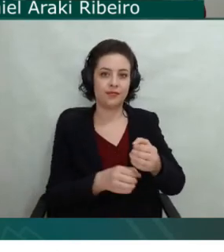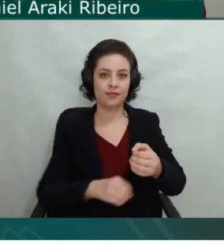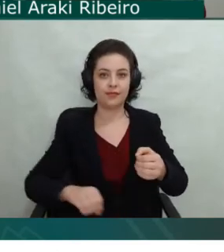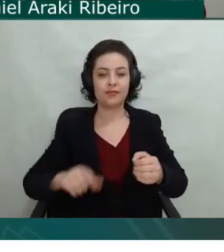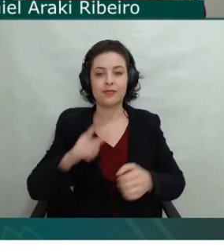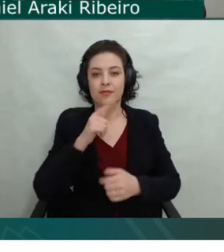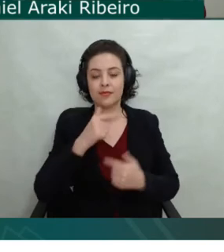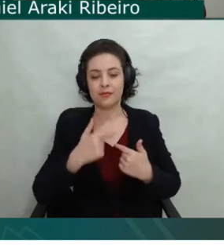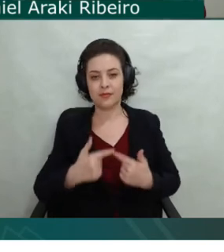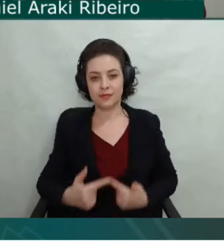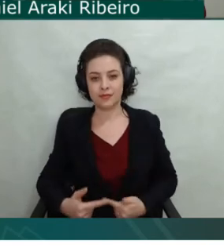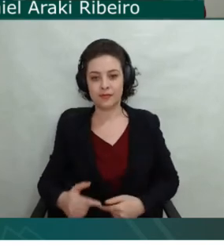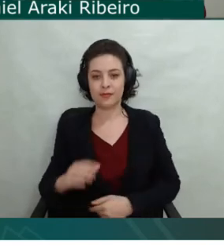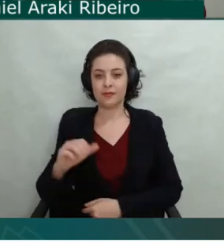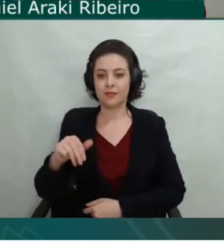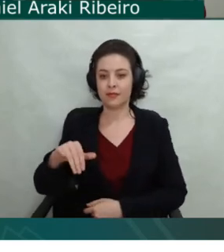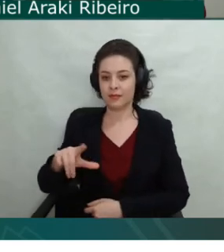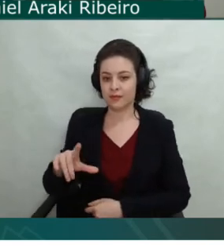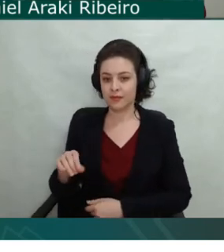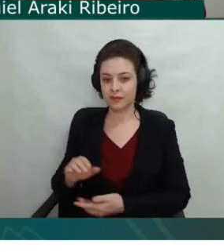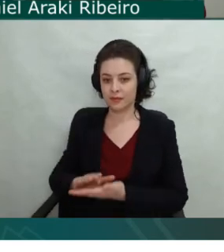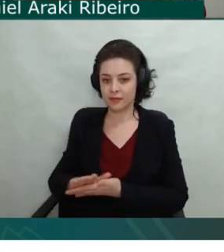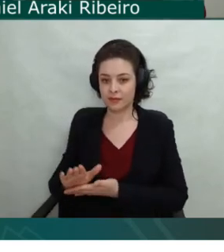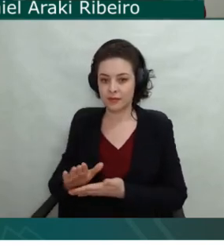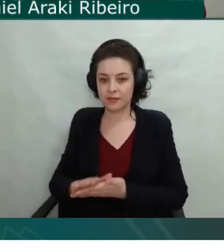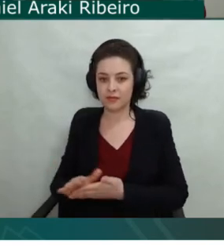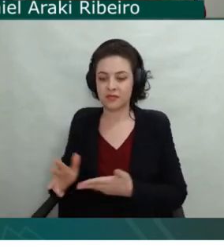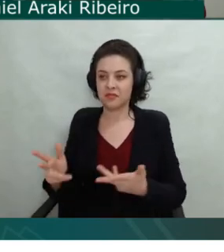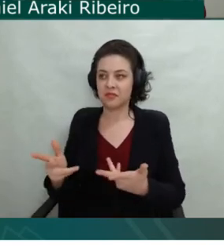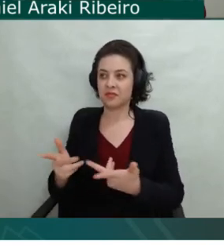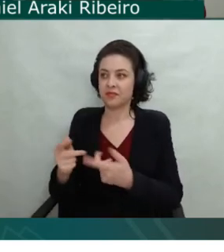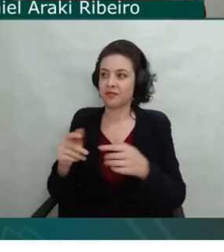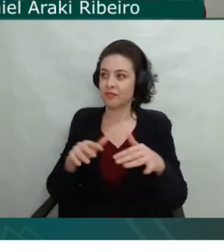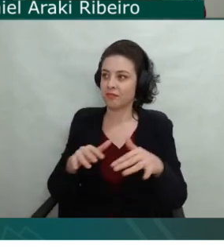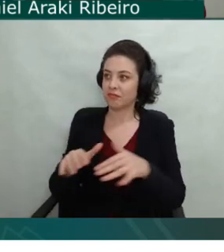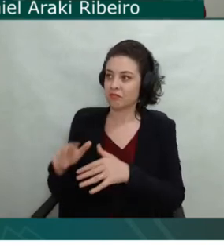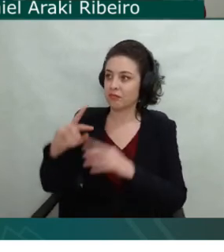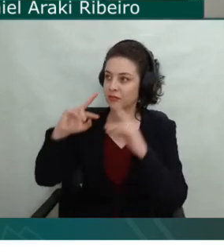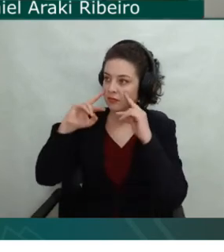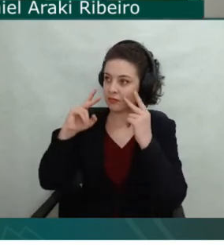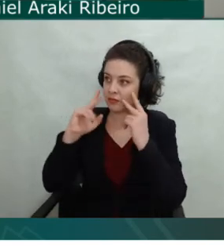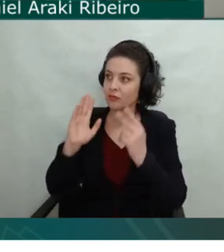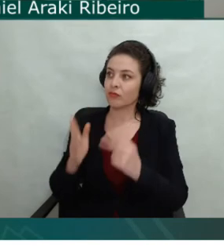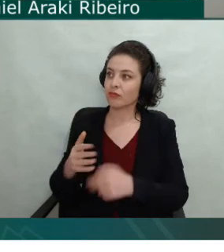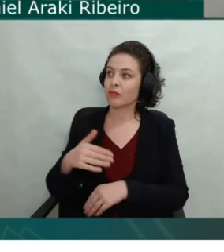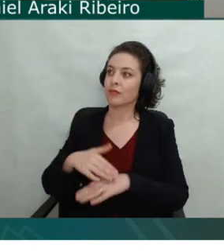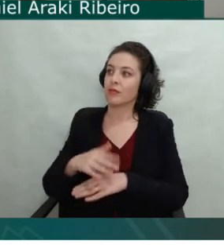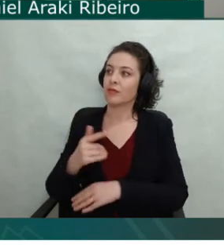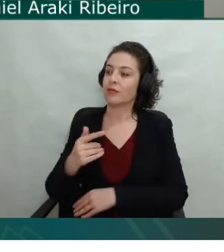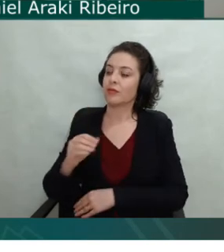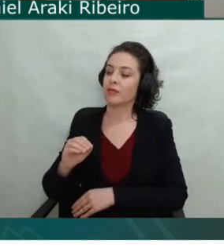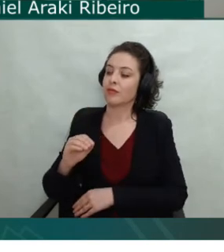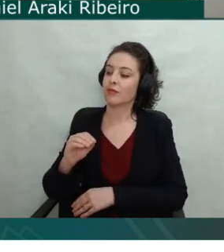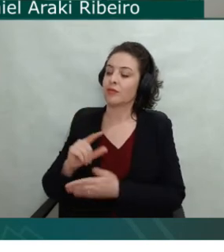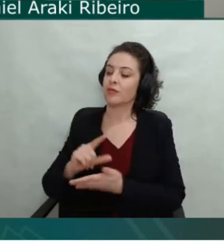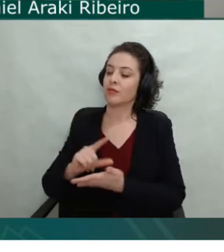produção científica muito bem reconhecida, já tem mais de 70 artigos científicos